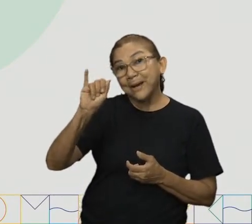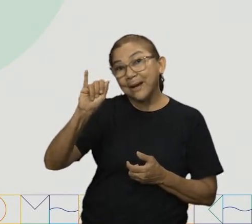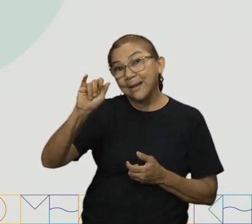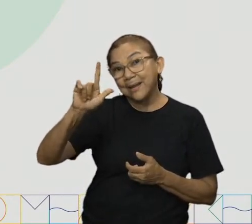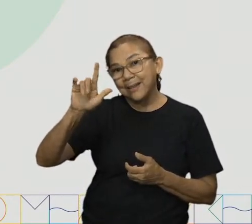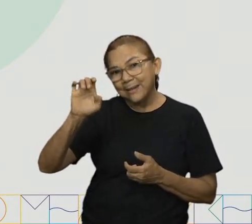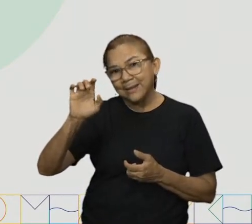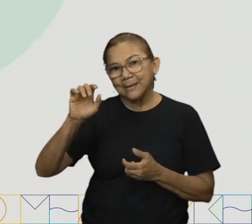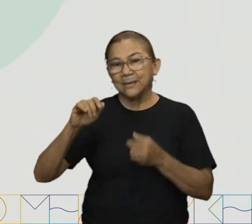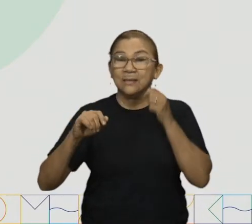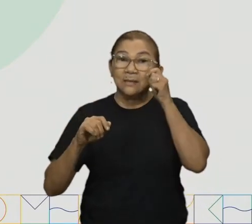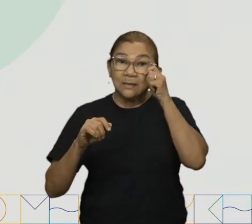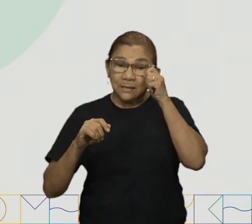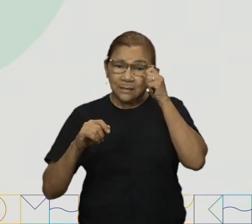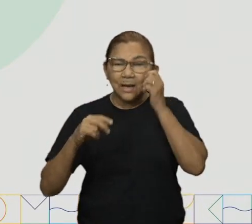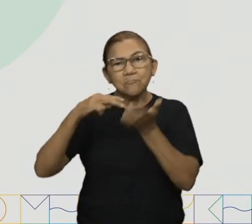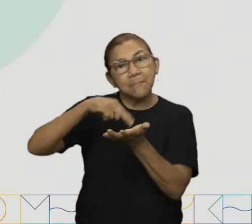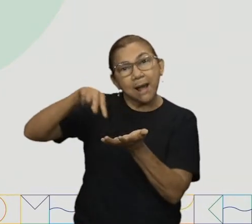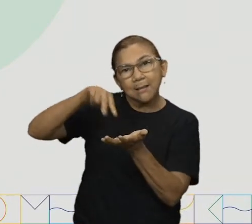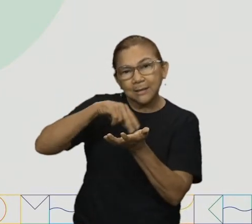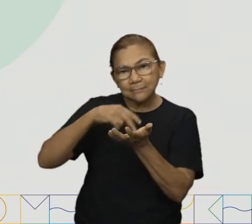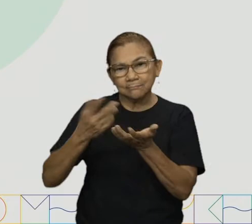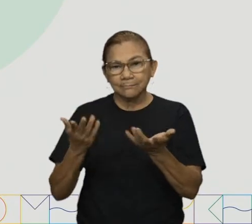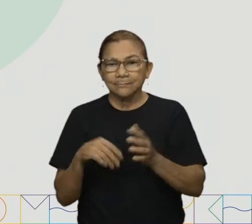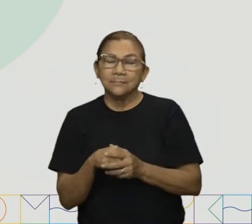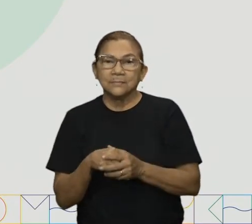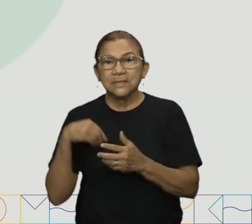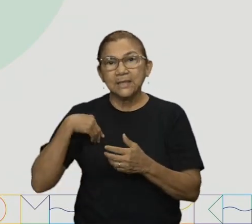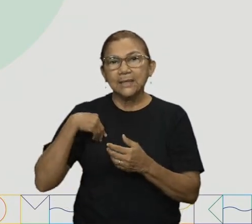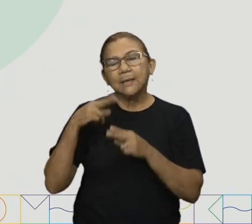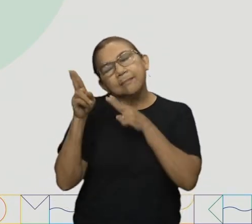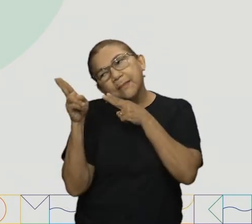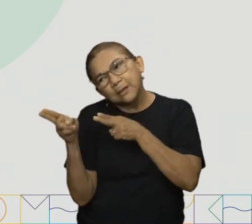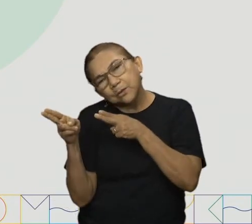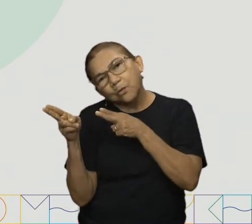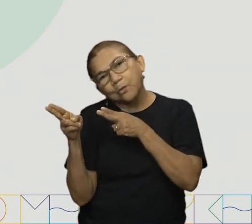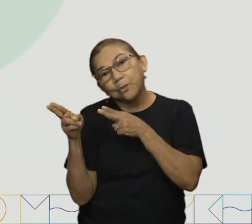Próxima. Deitou.